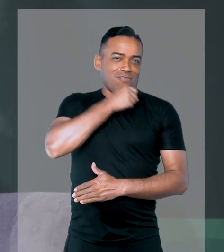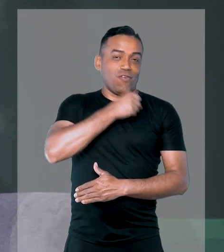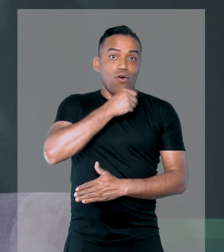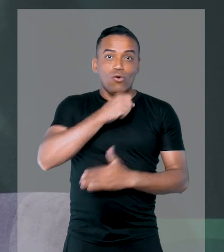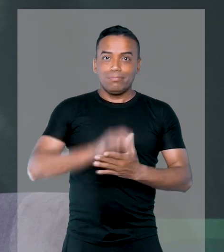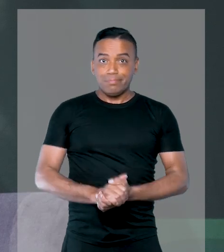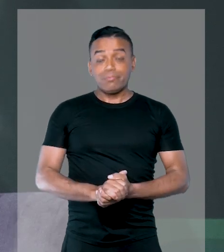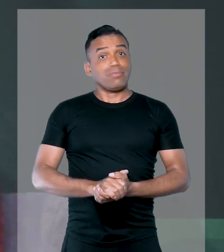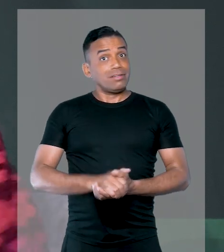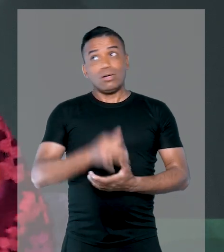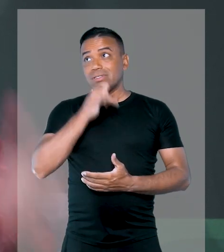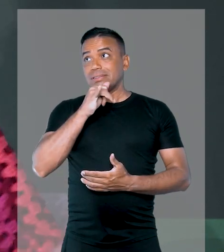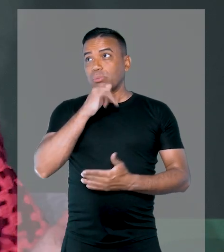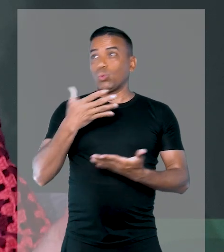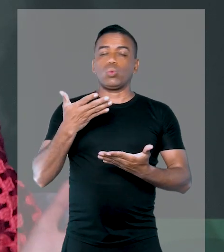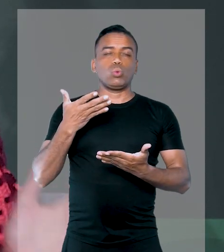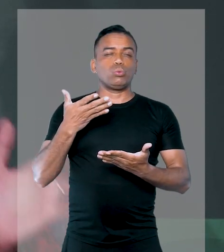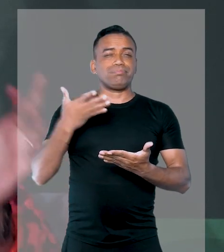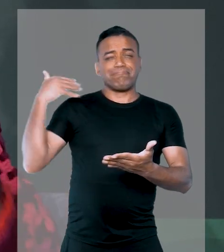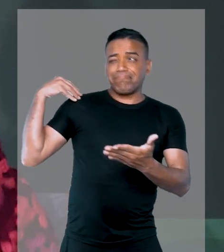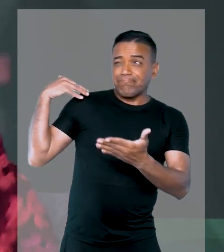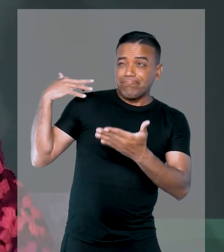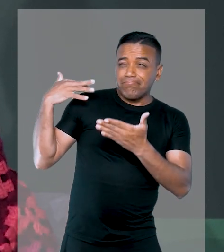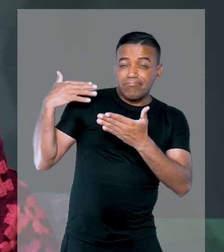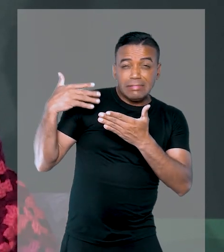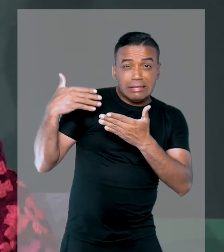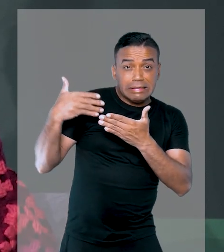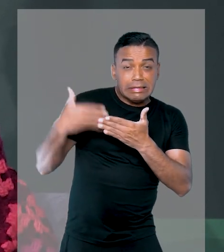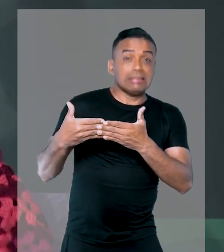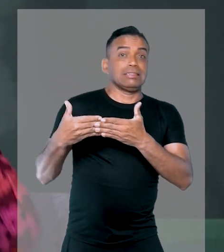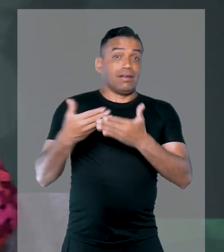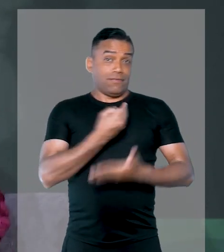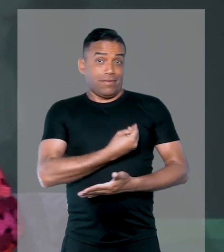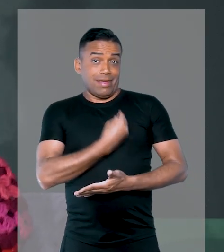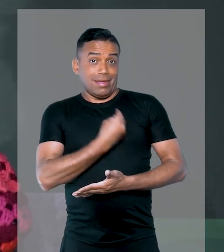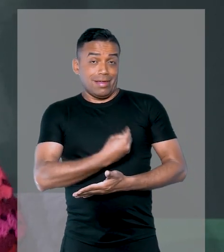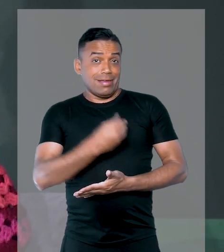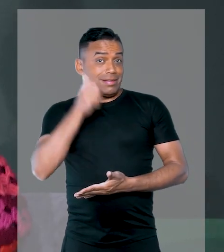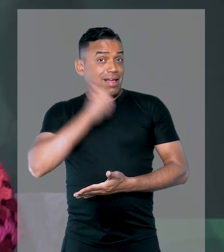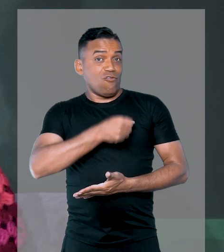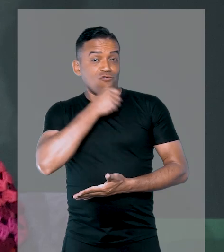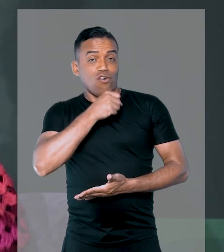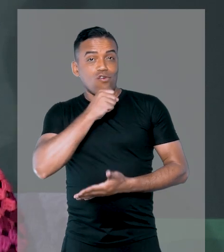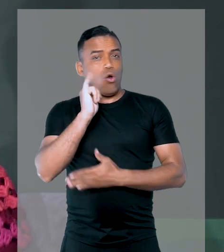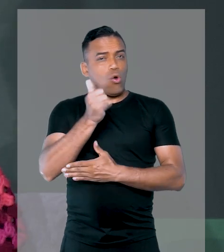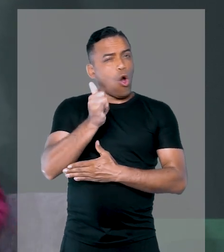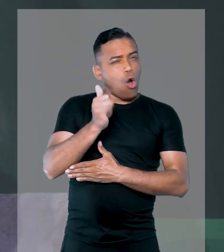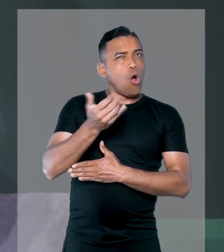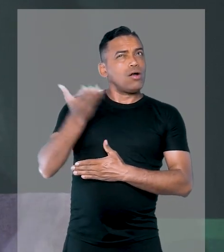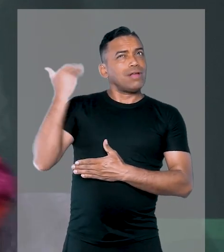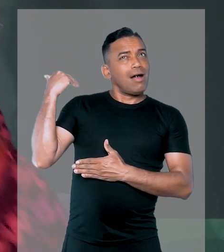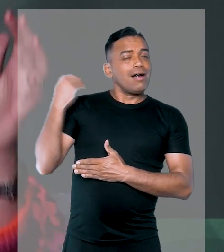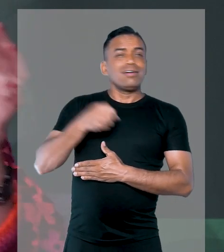ele pega desde o início da vida da minha avó e tal, conta um pouco da infância